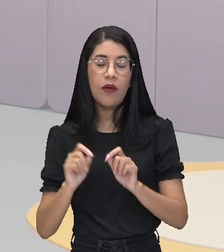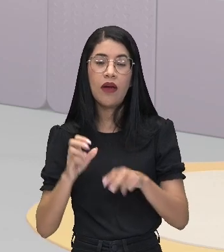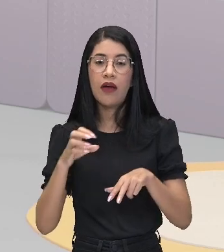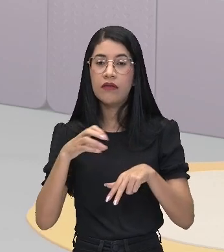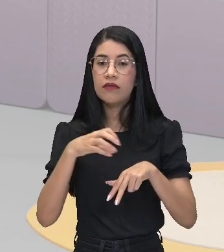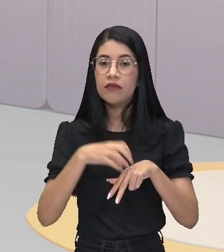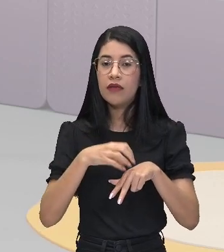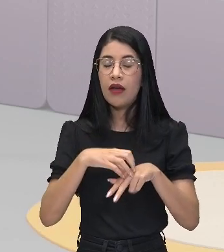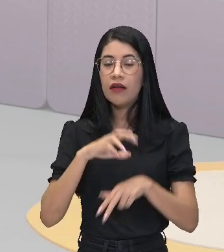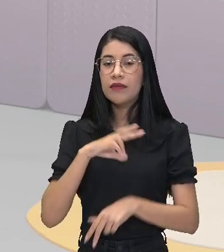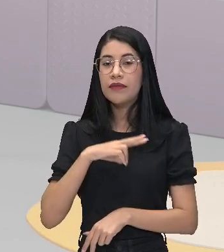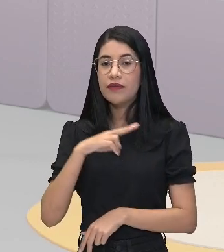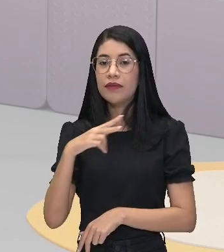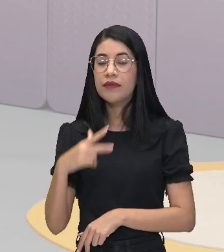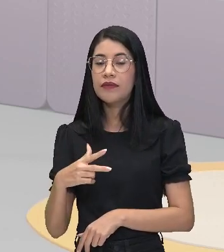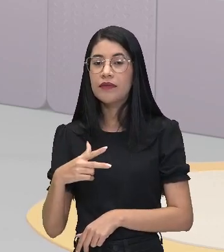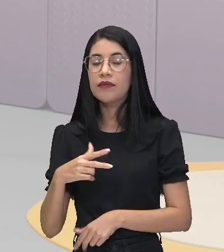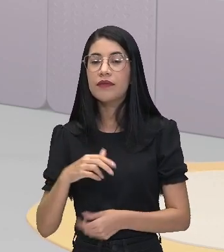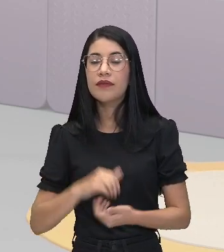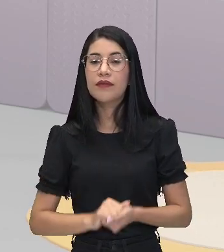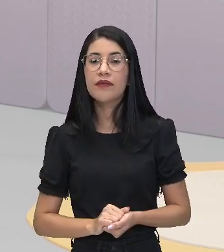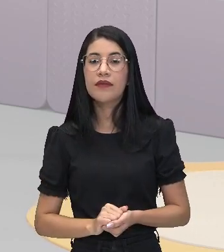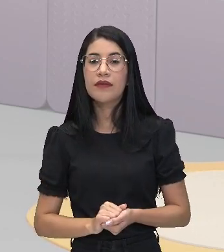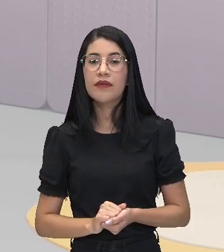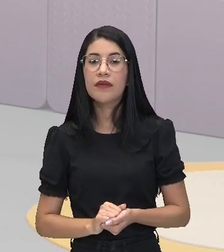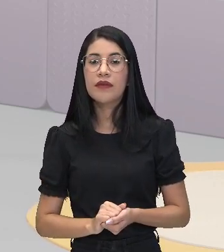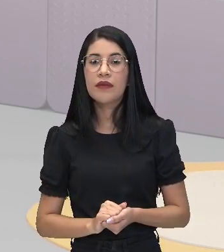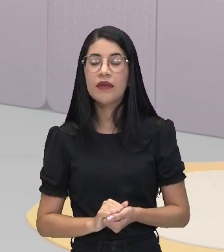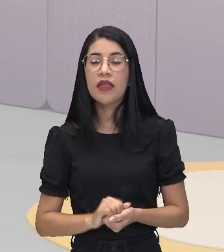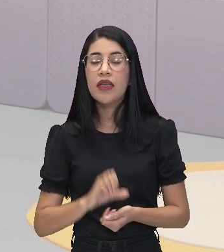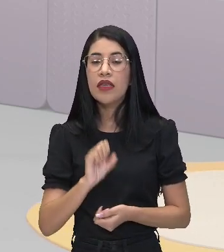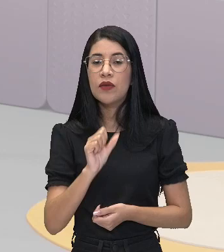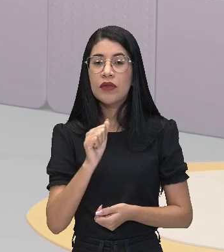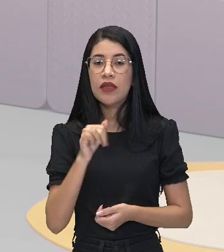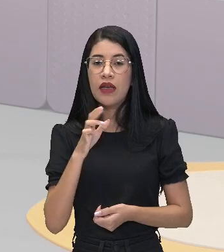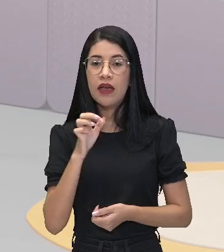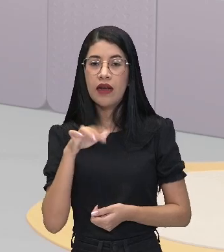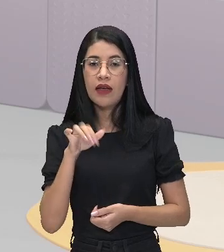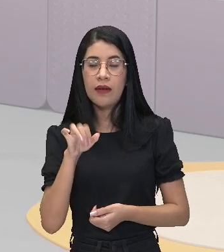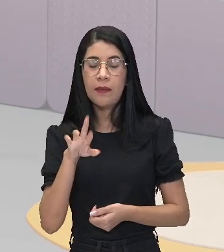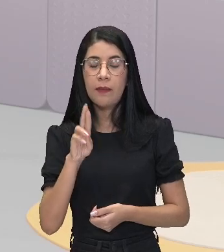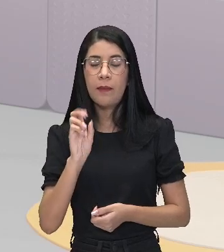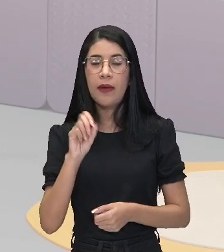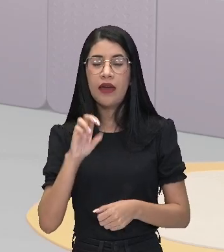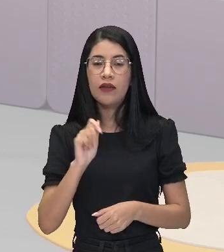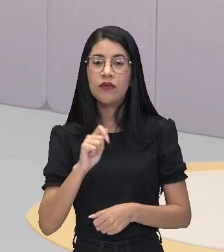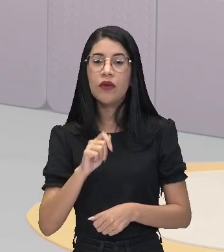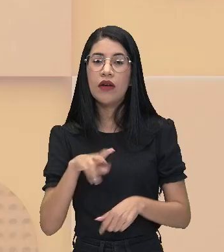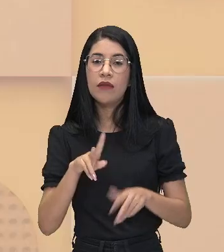coroa portuguesa e a colônia Sacramento pertencia à coroa espanhola.